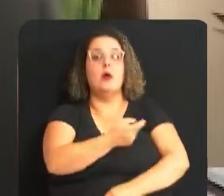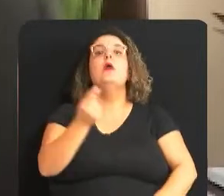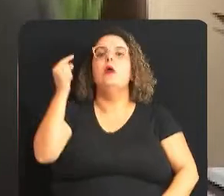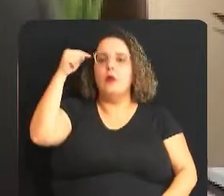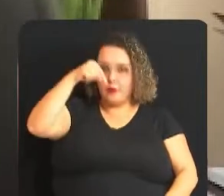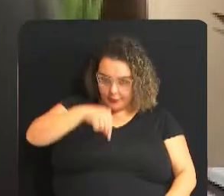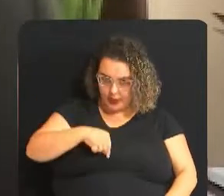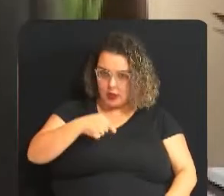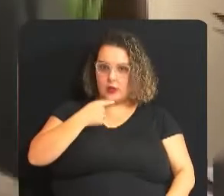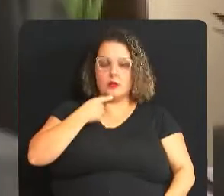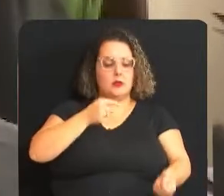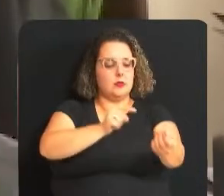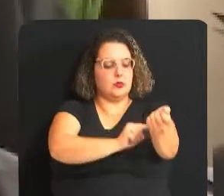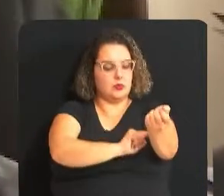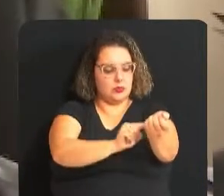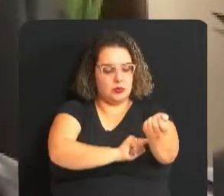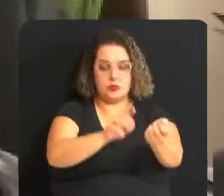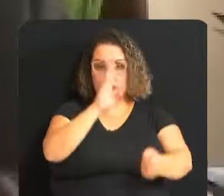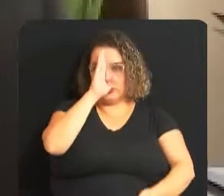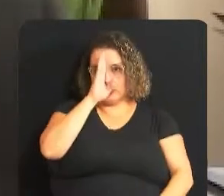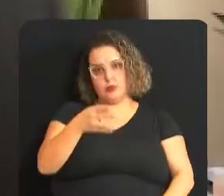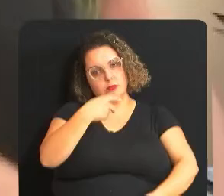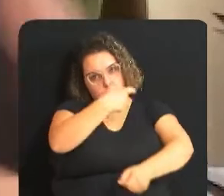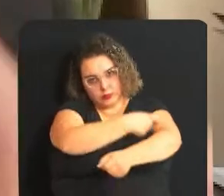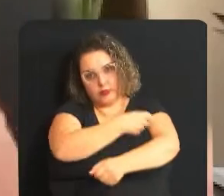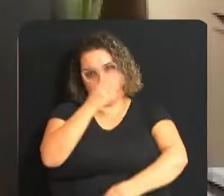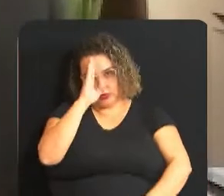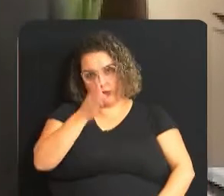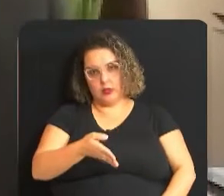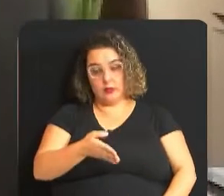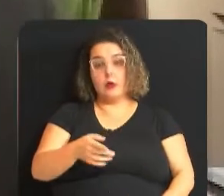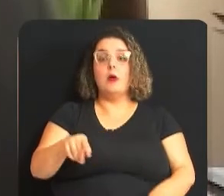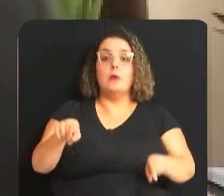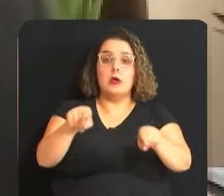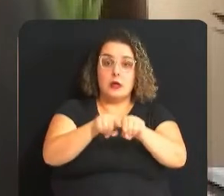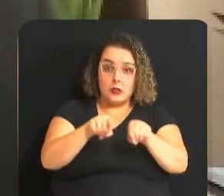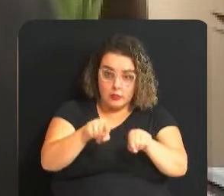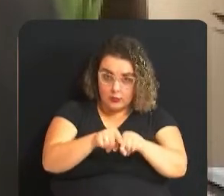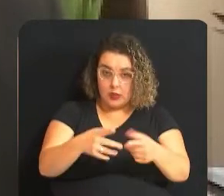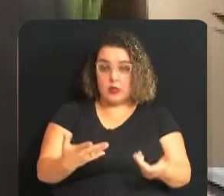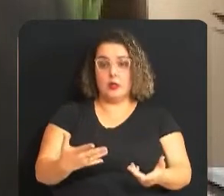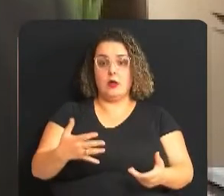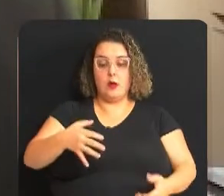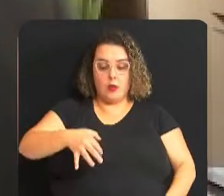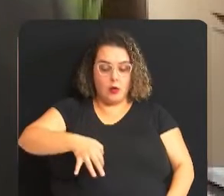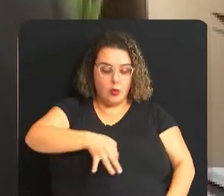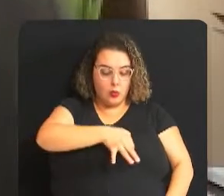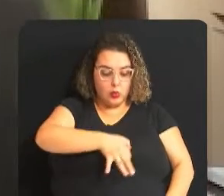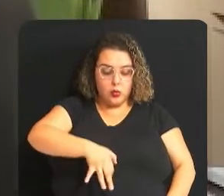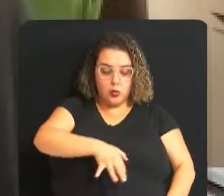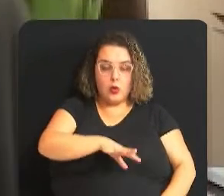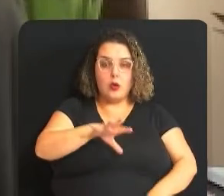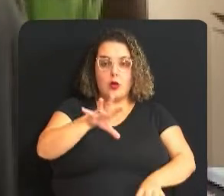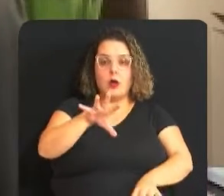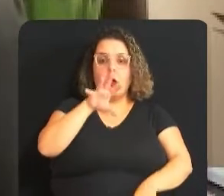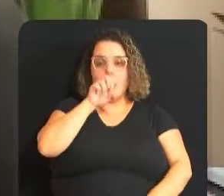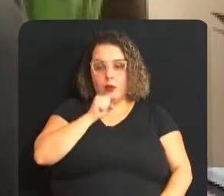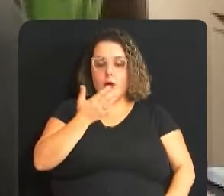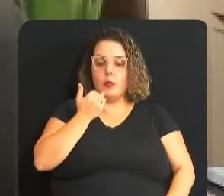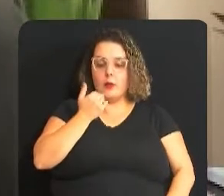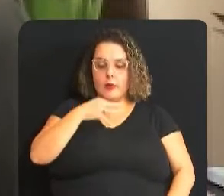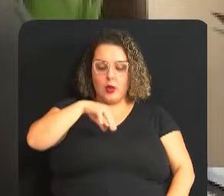no sangue diretamente quando eu tomo uma injeção, mas vai cair no sangue através do intestino pela absorção. E tudo